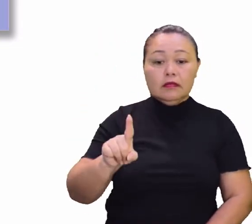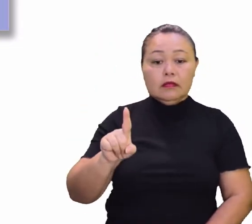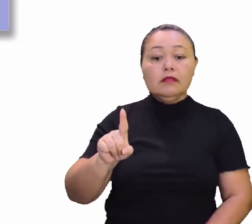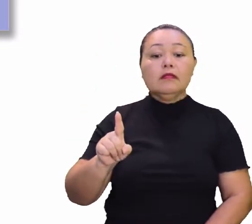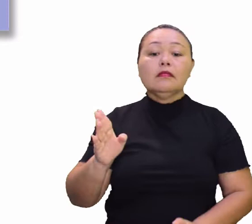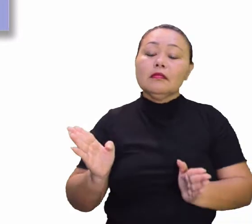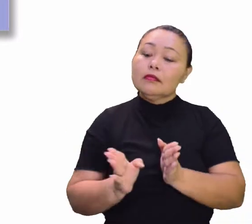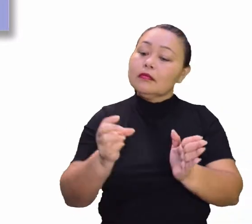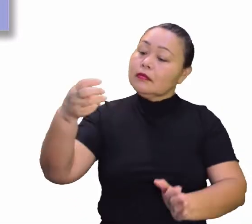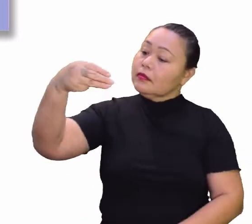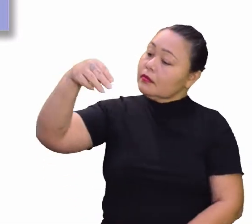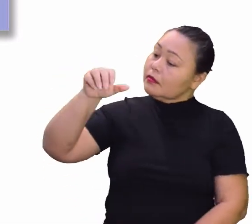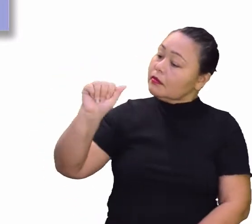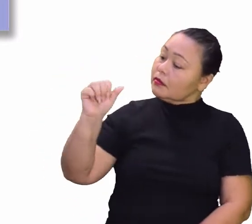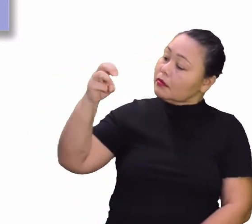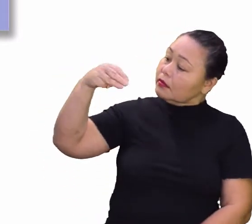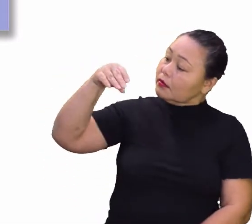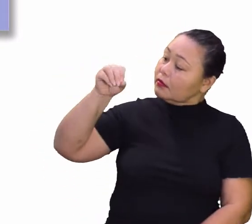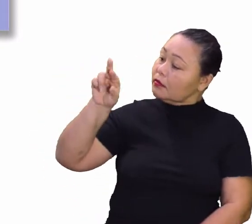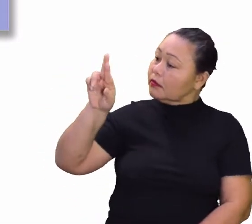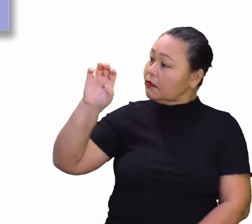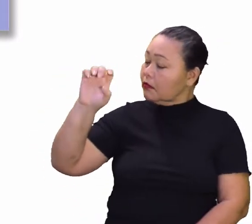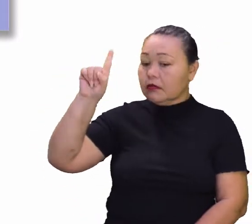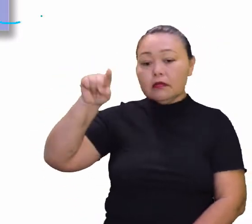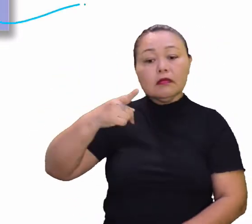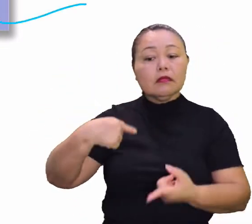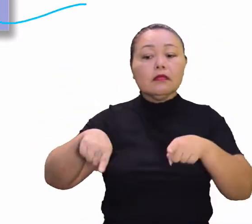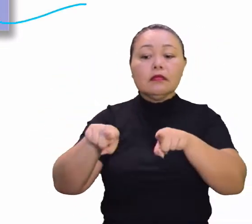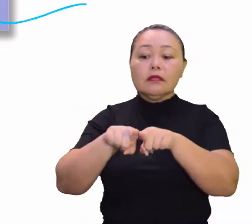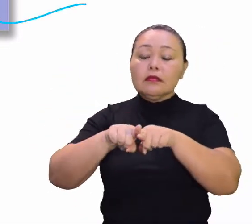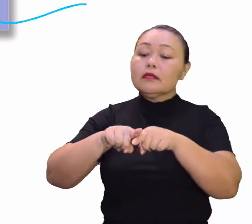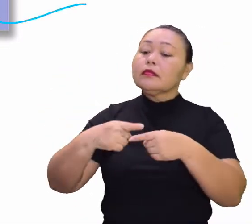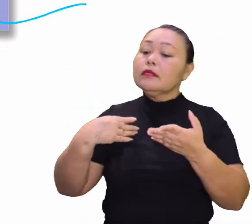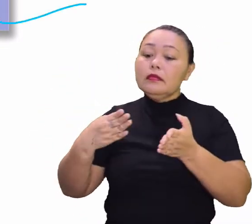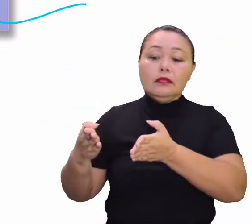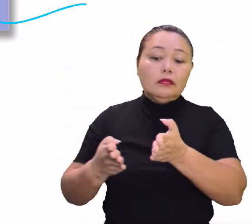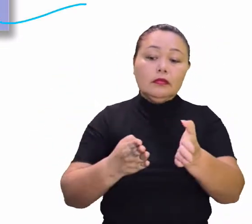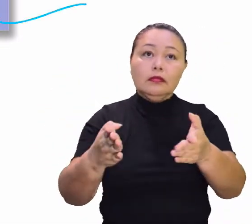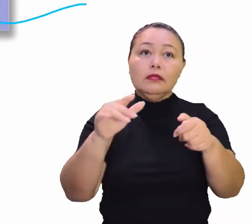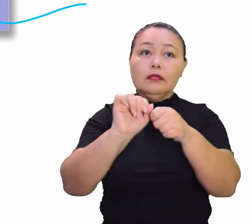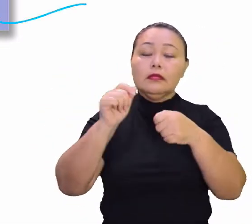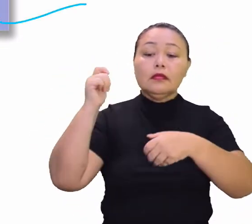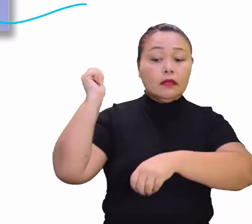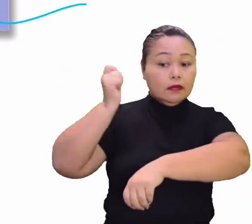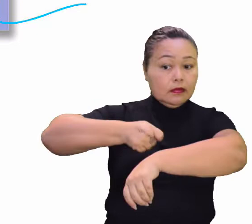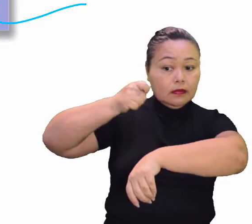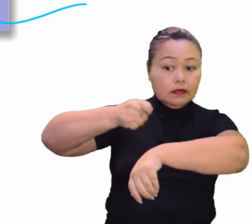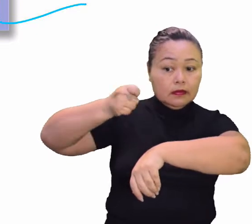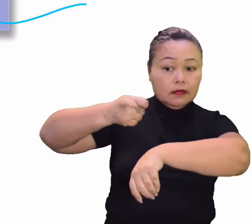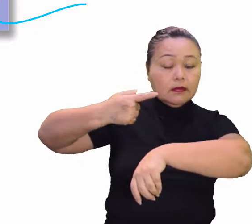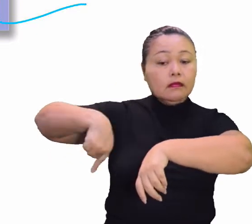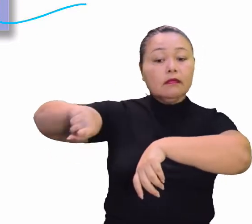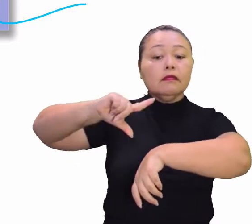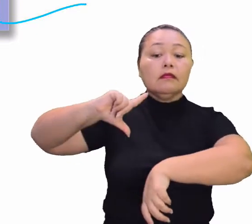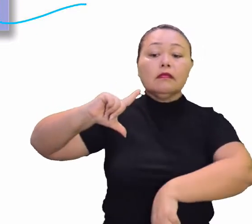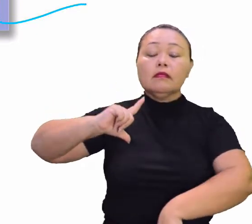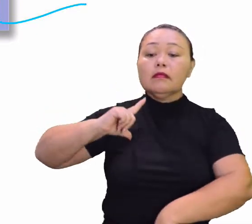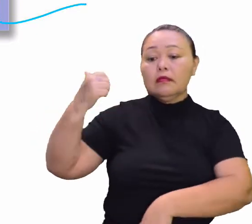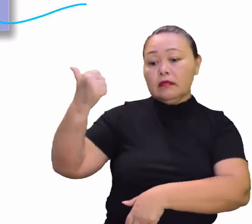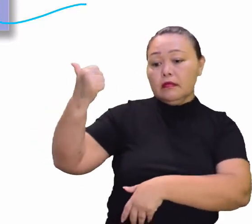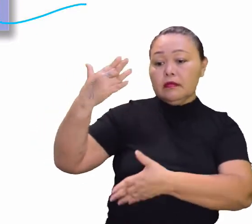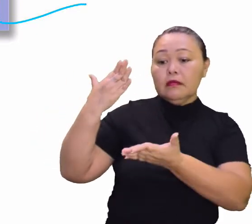a bacia do Rio Mamoré e a bacia do Rio Machado. Lembrando que é a nossa primeira aula